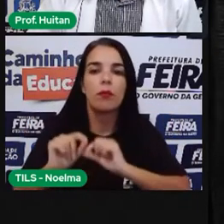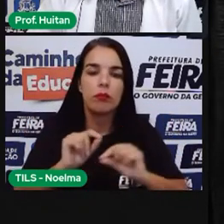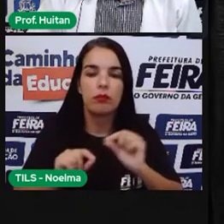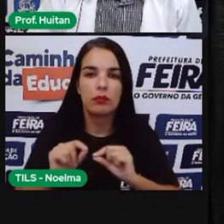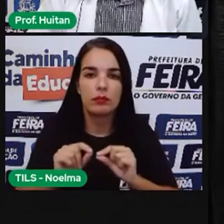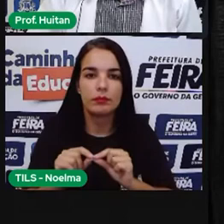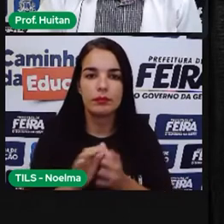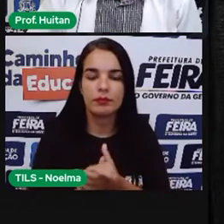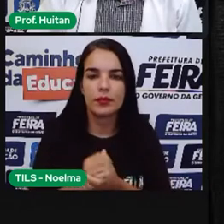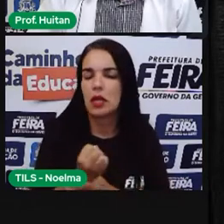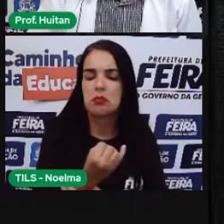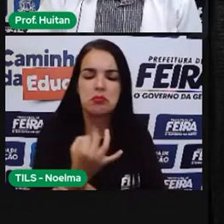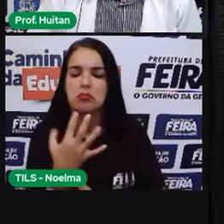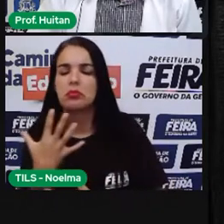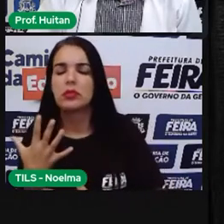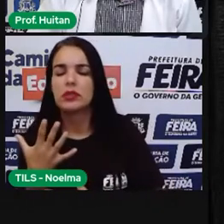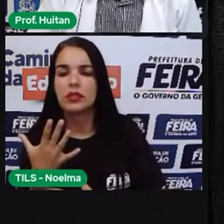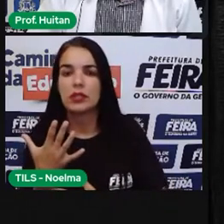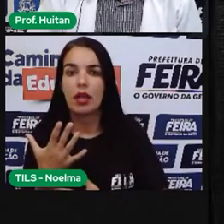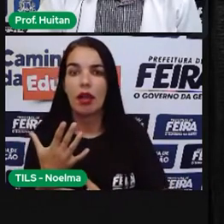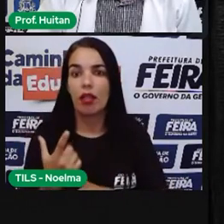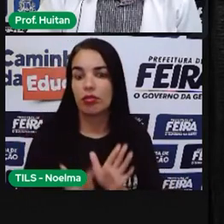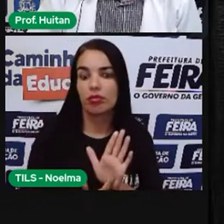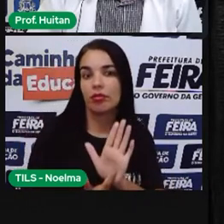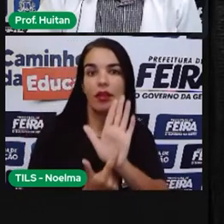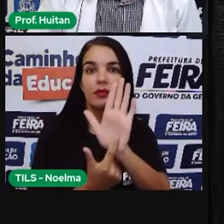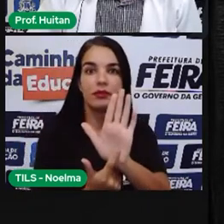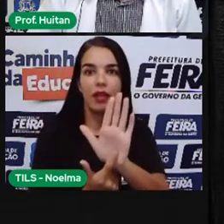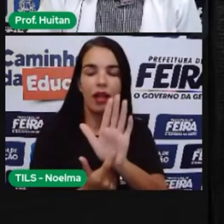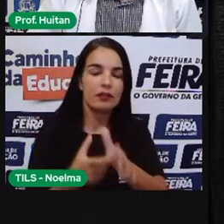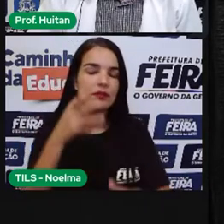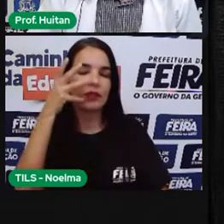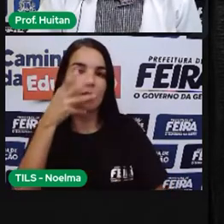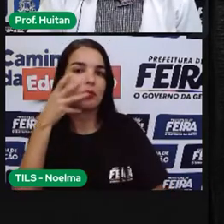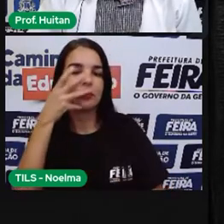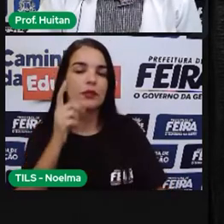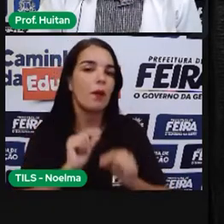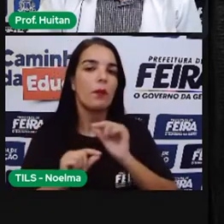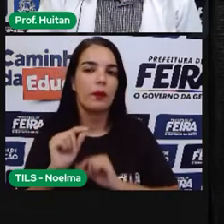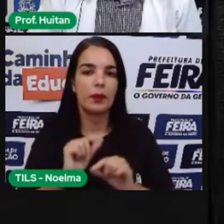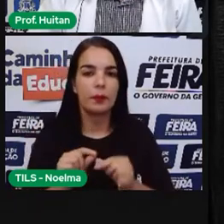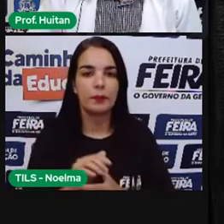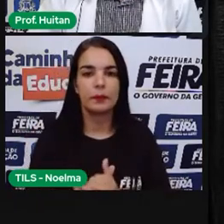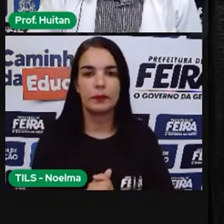Quais são os elementos que se destacam na execução dessa música, desse canto?